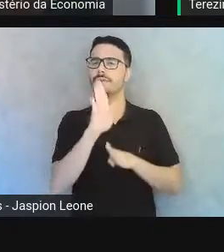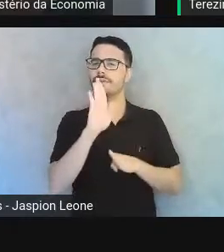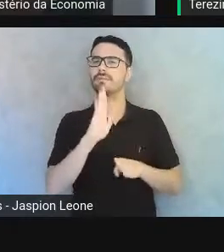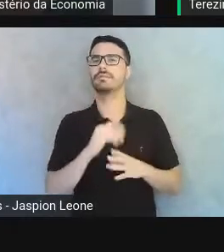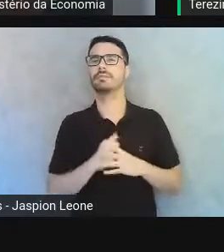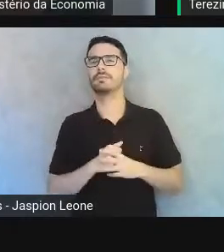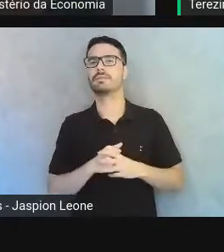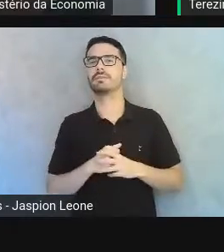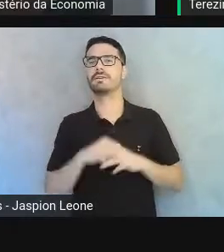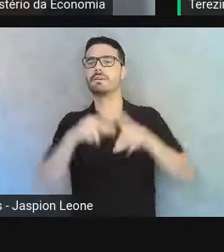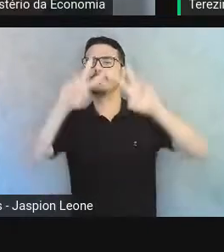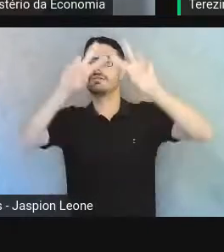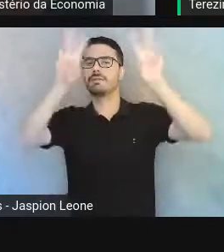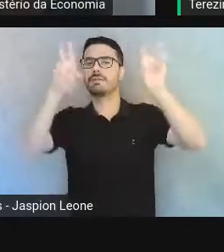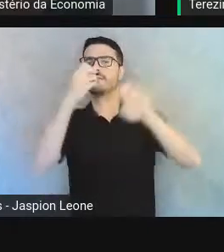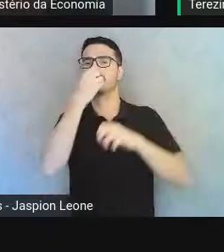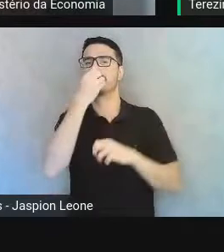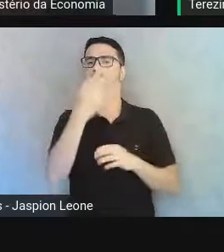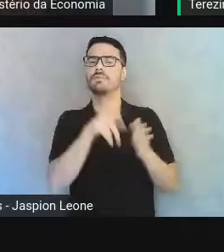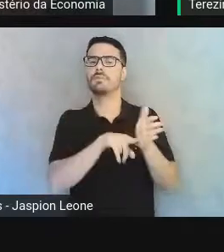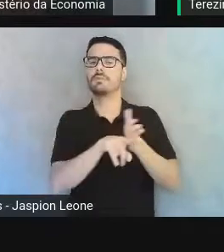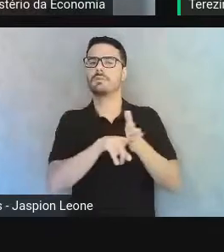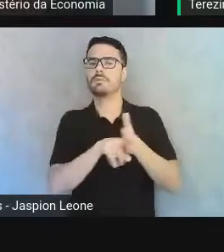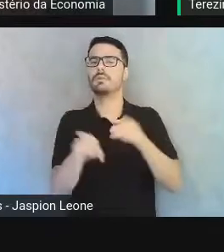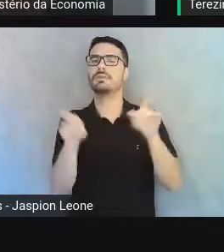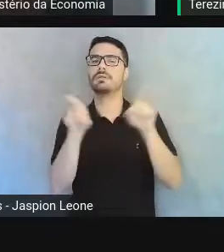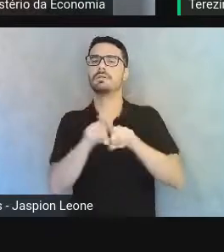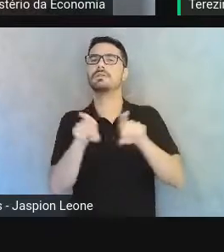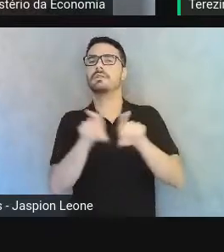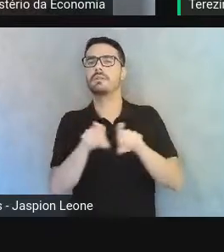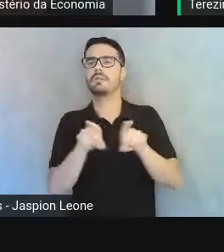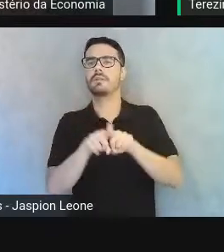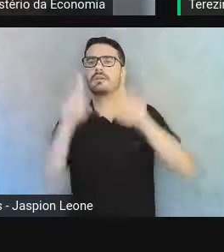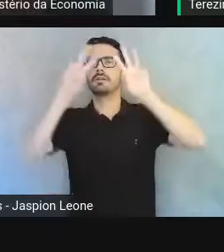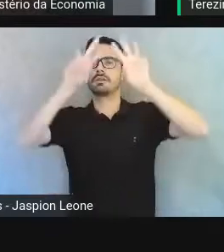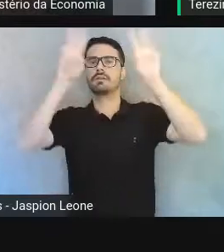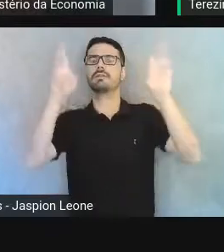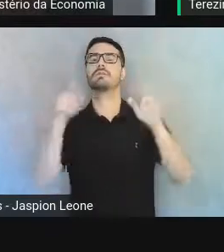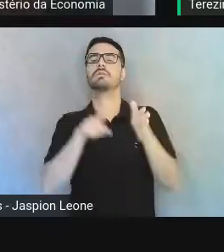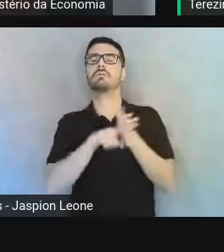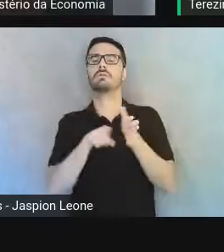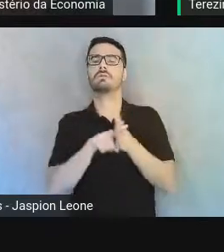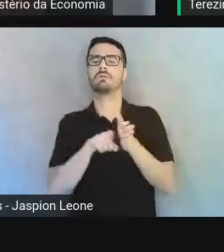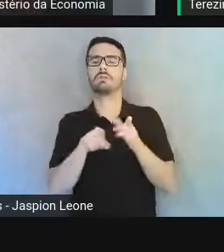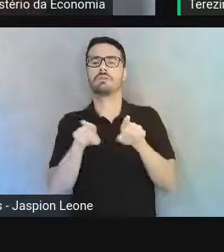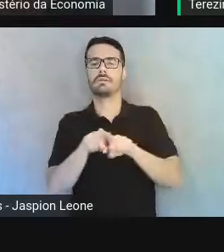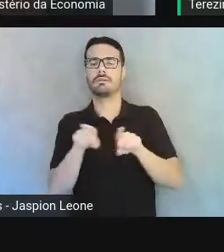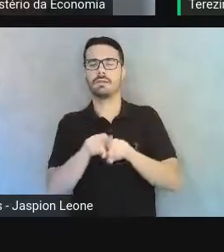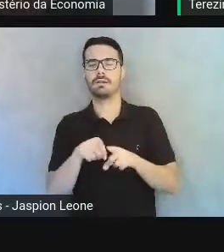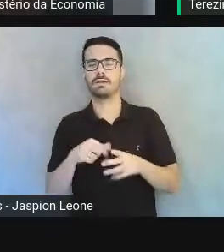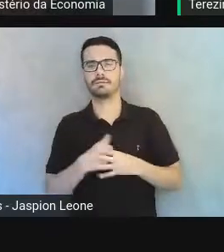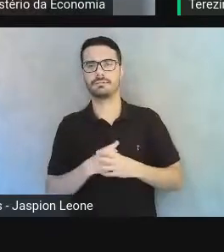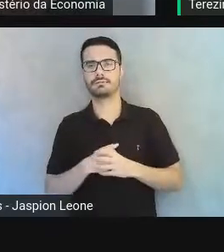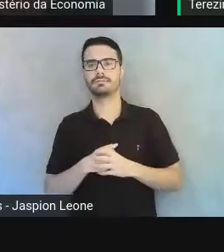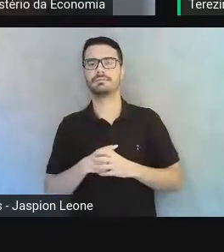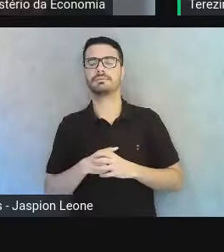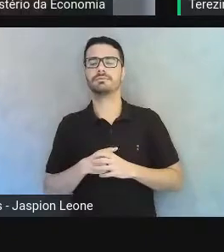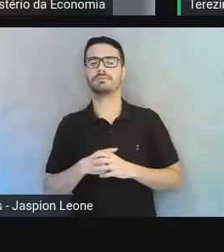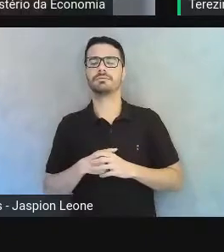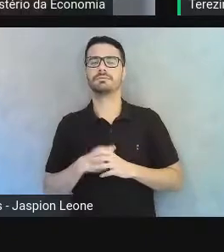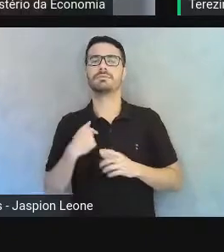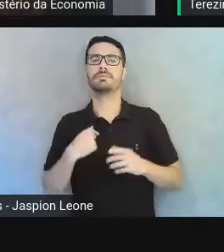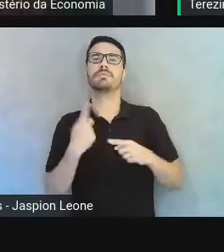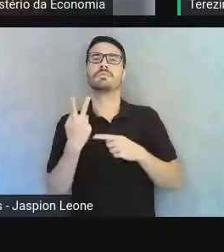tema de pesquisa e um tema candente, né? Eu estou aqui procurando uma